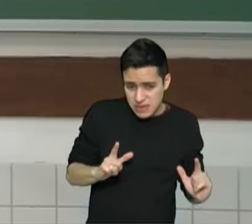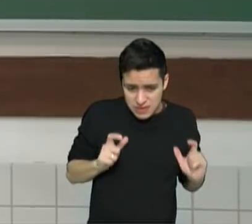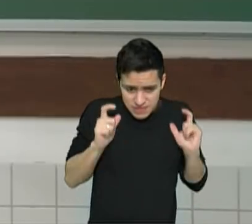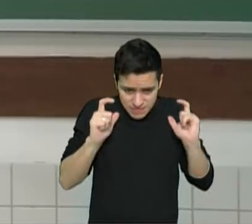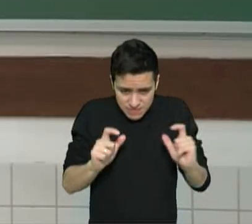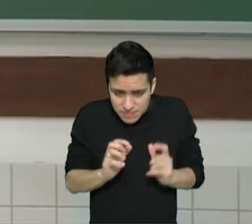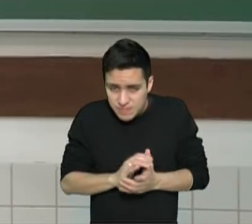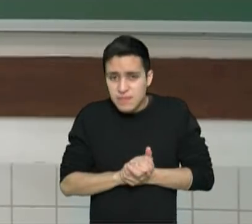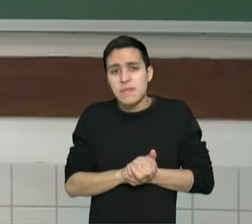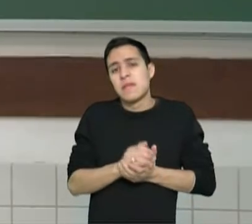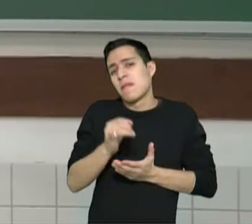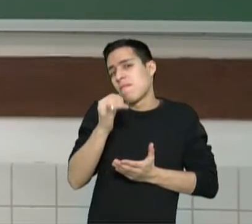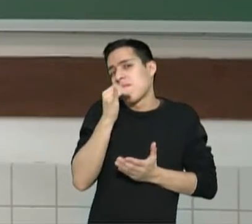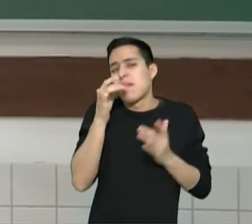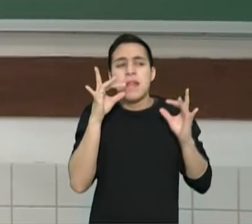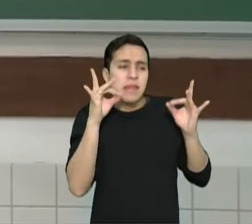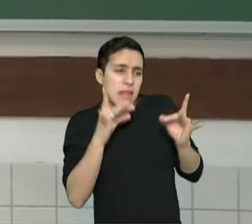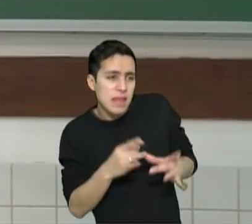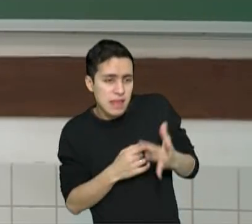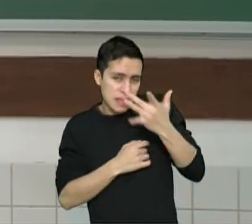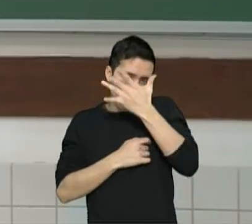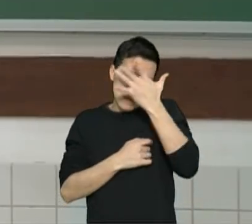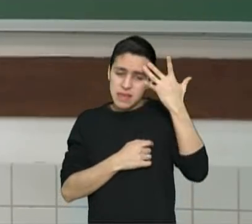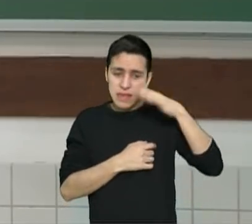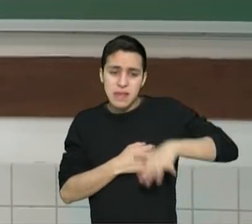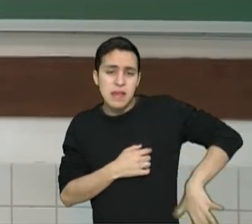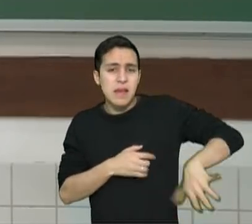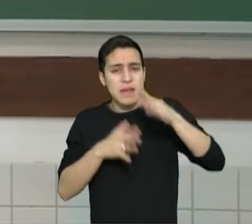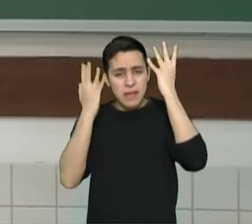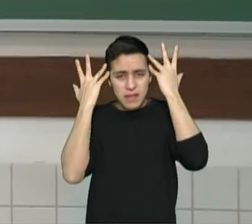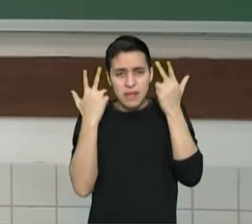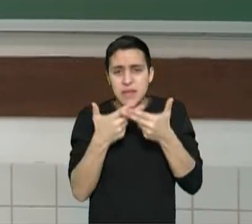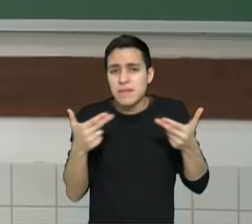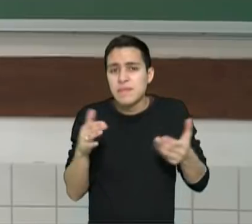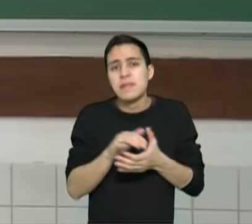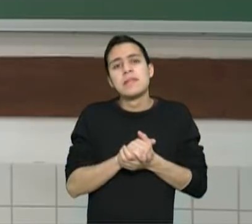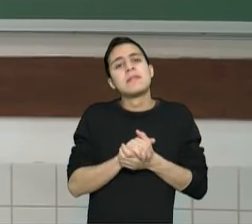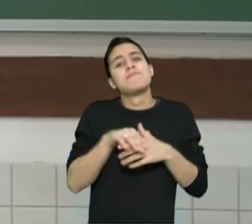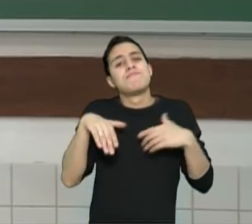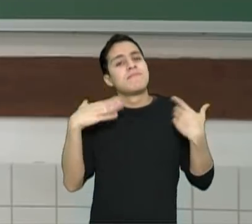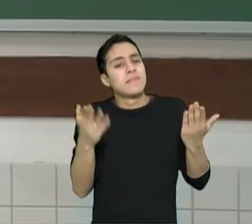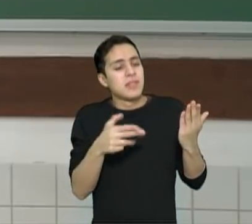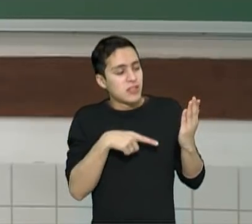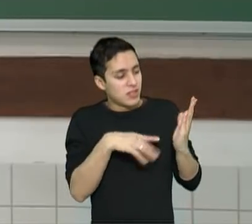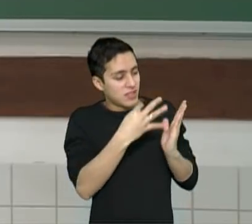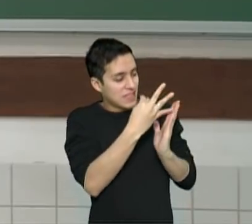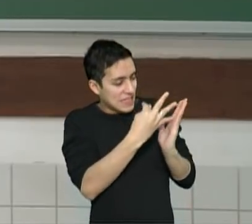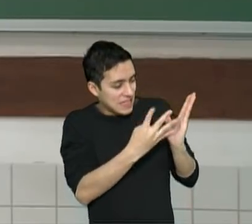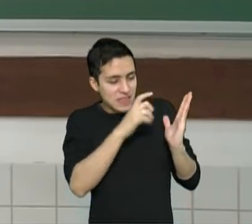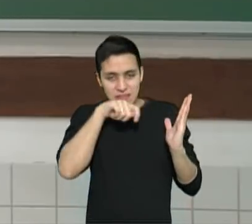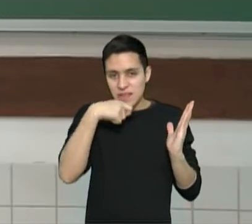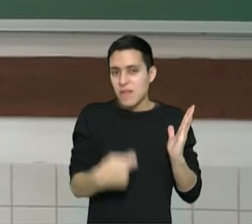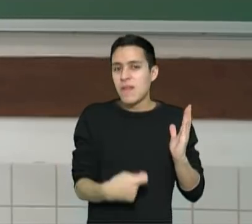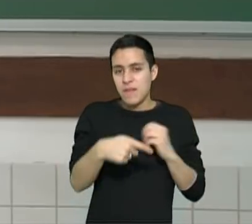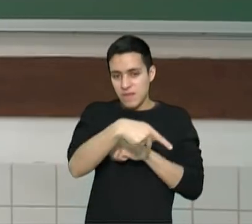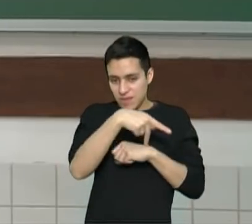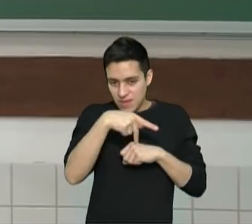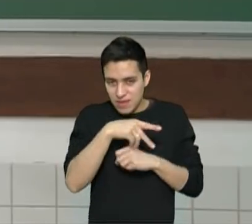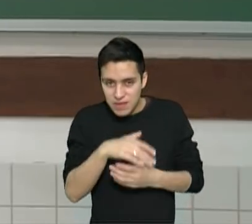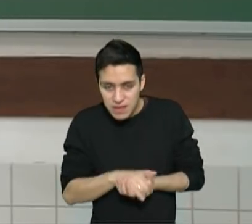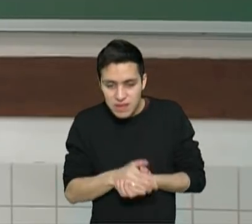local, né? Descrevendo as pessoas, os animais. Então tiveram textos falando também sobre o nosso país.